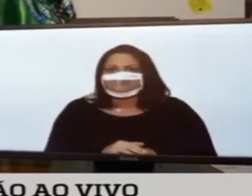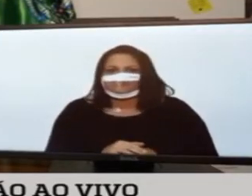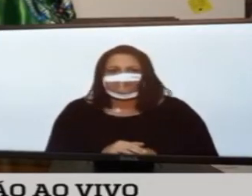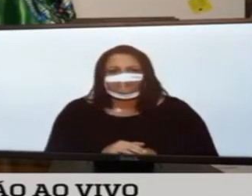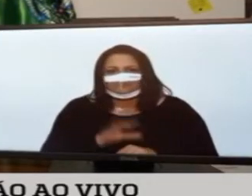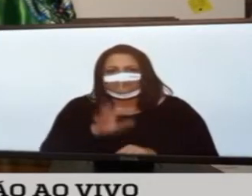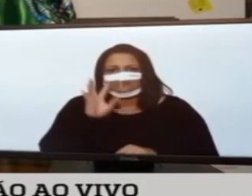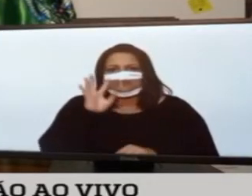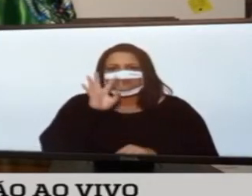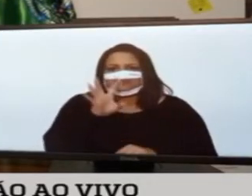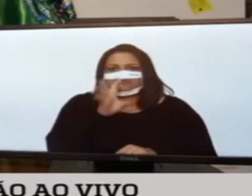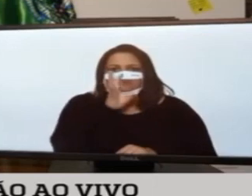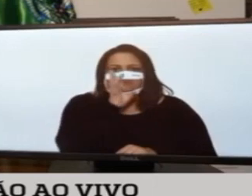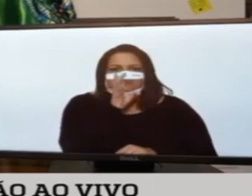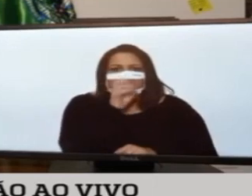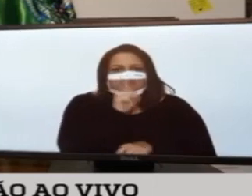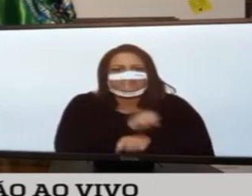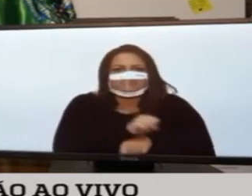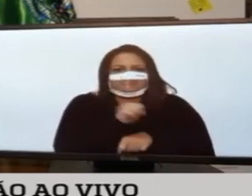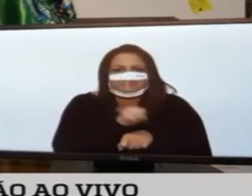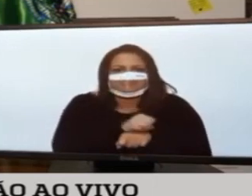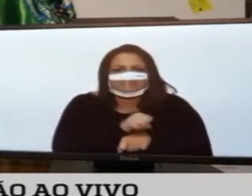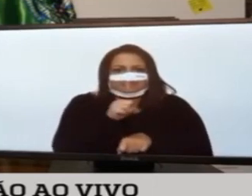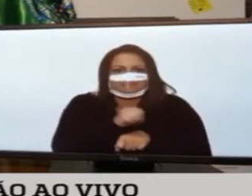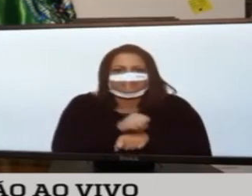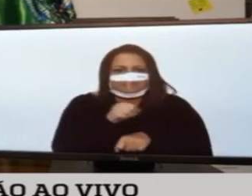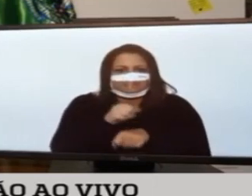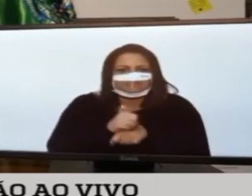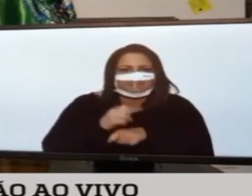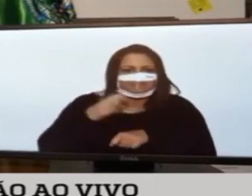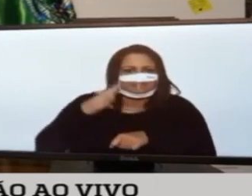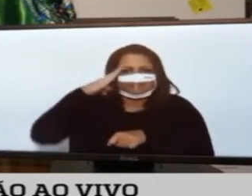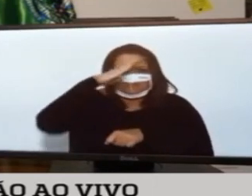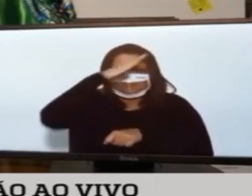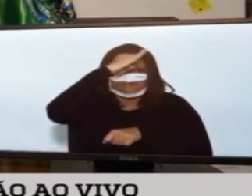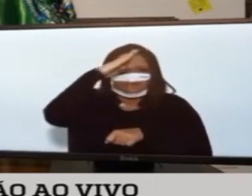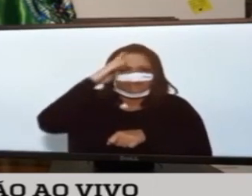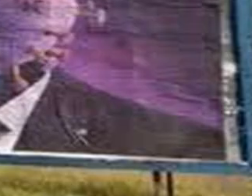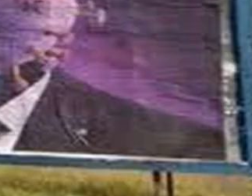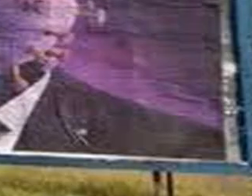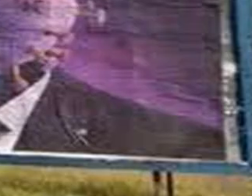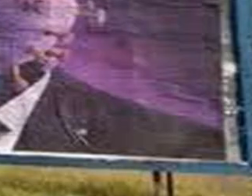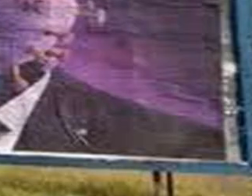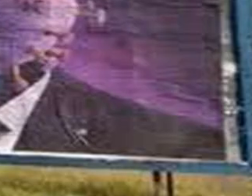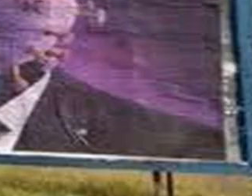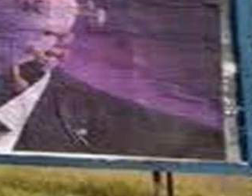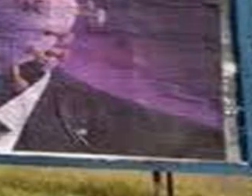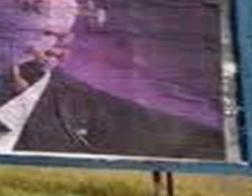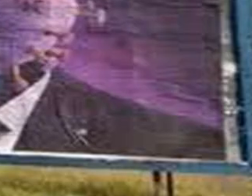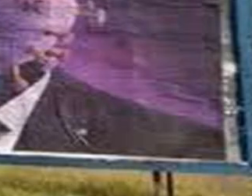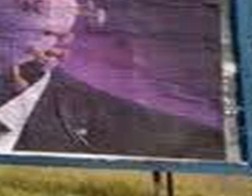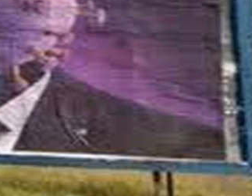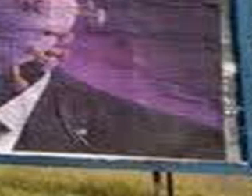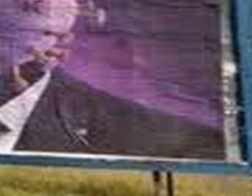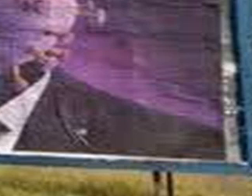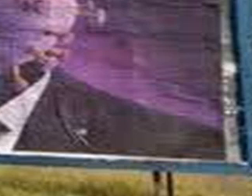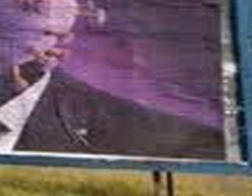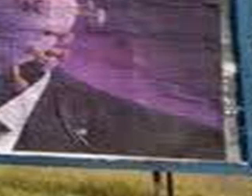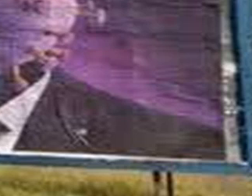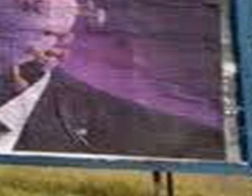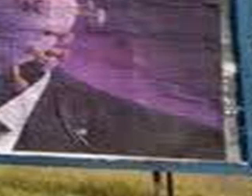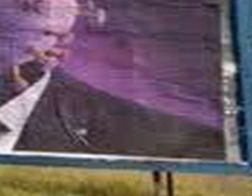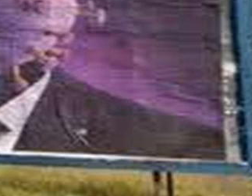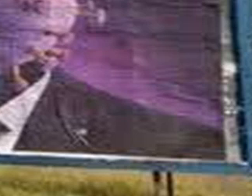que insiste em seguir na contramão do Bolsenso e força a barra para encerrar ou alfrouxar